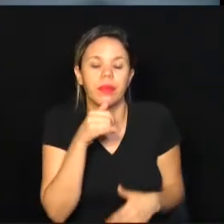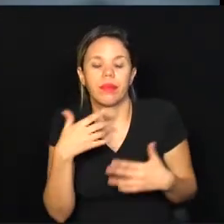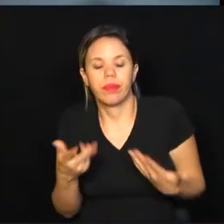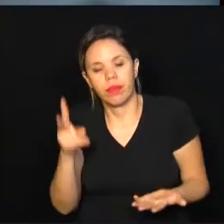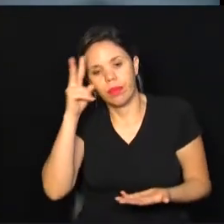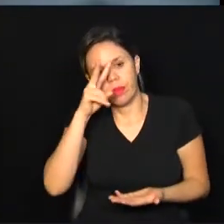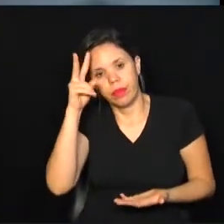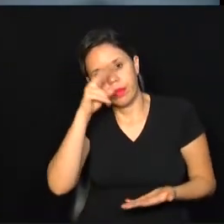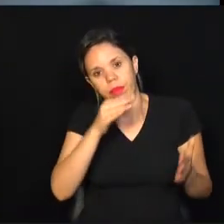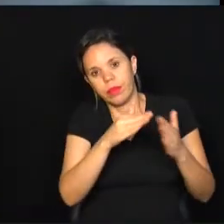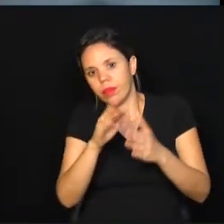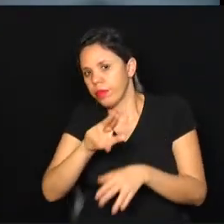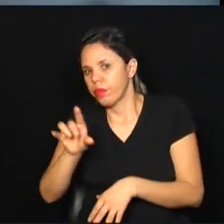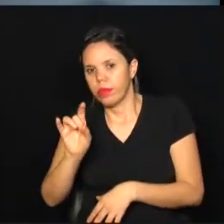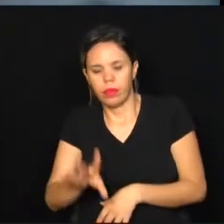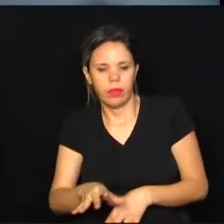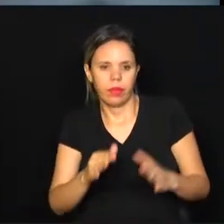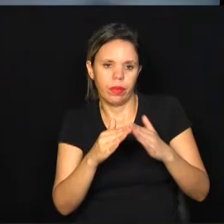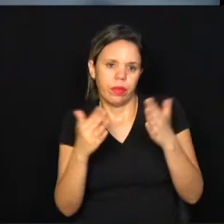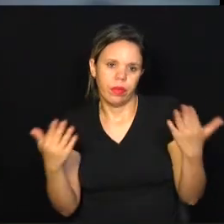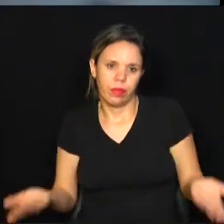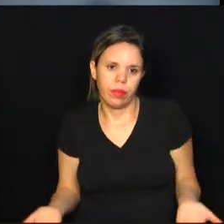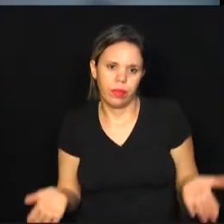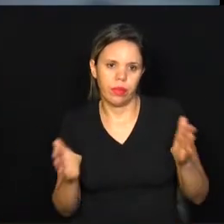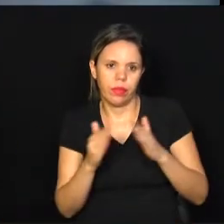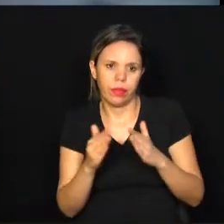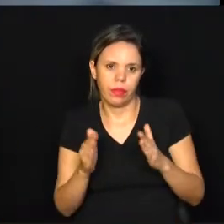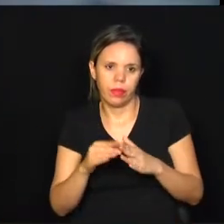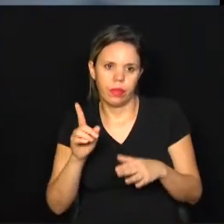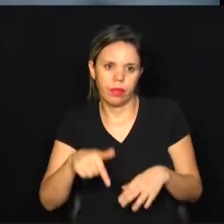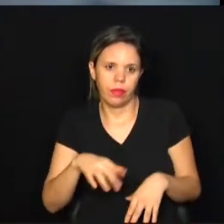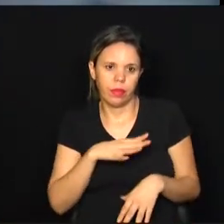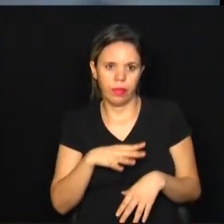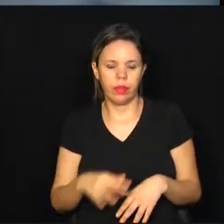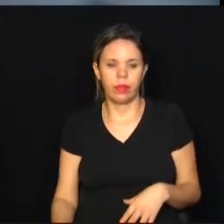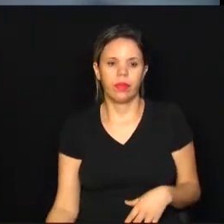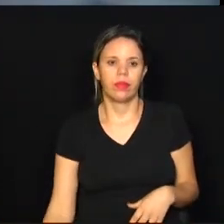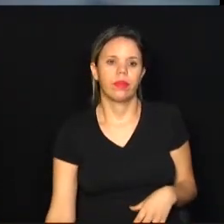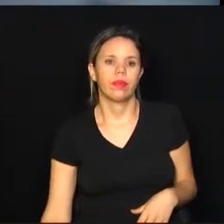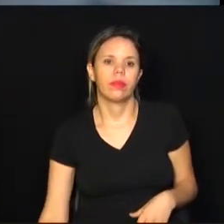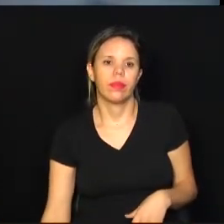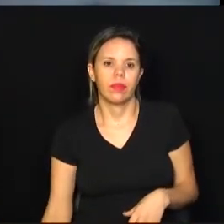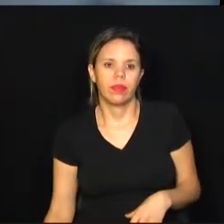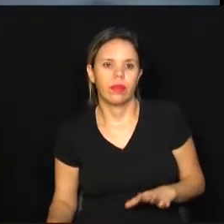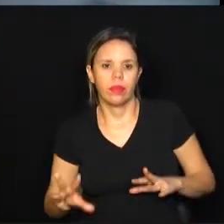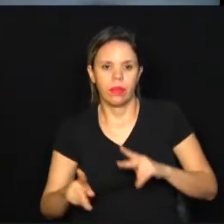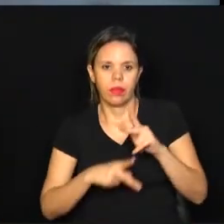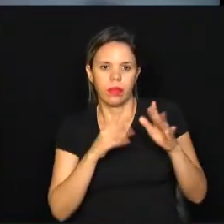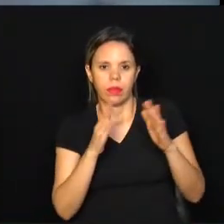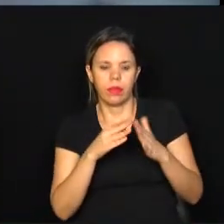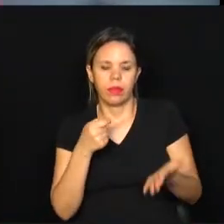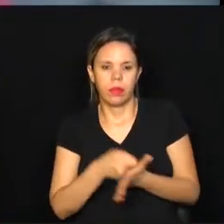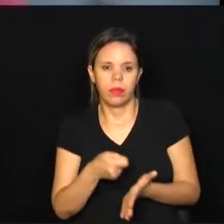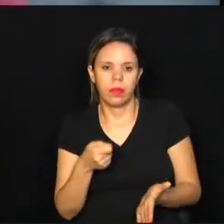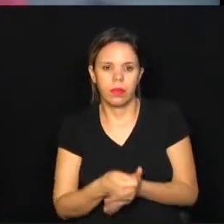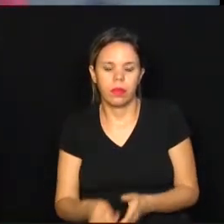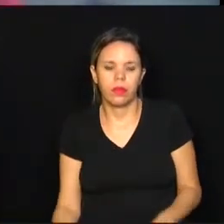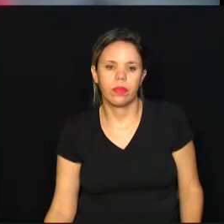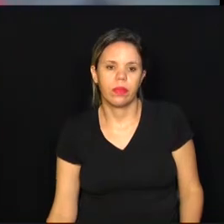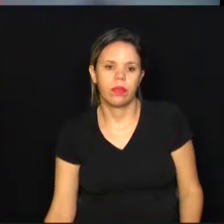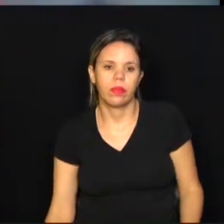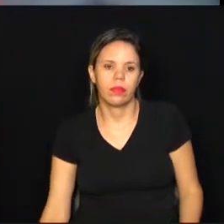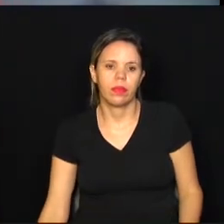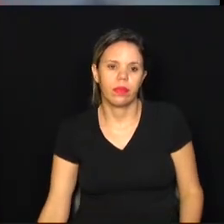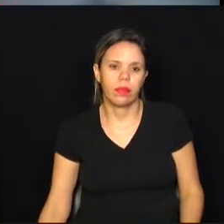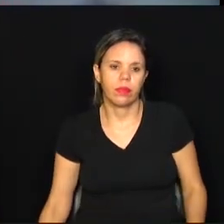lembrando que moradia não é só moradia, né? Moradia é a cidade, né? É tudo que o morar exige, né?